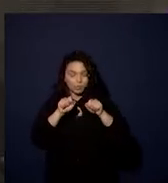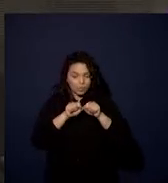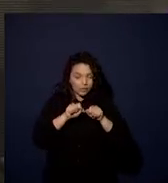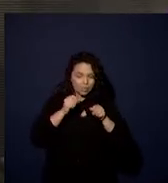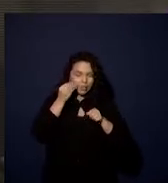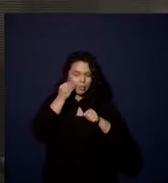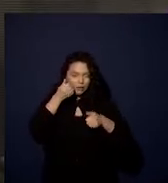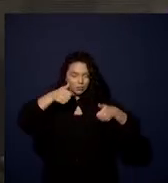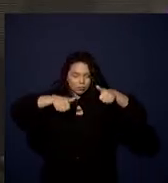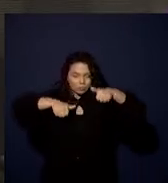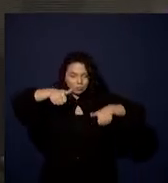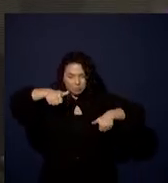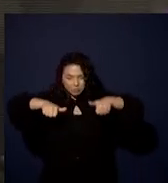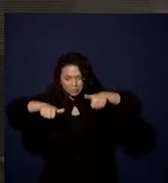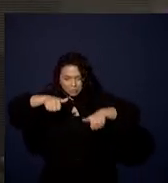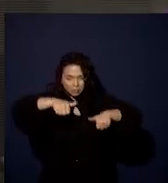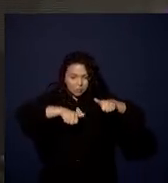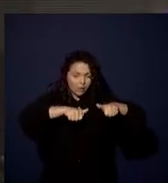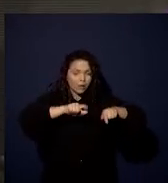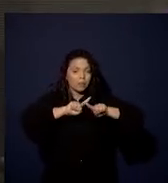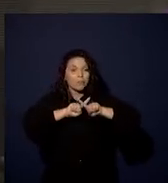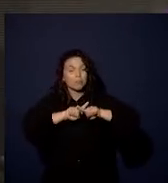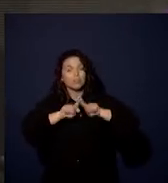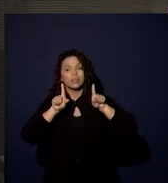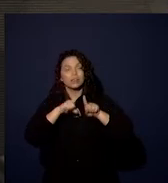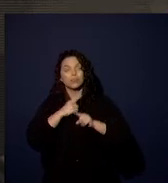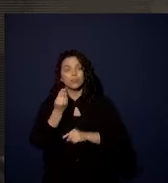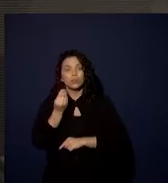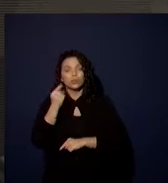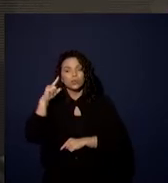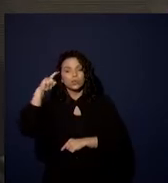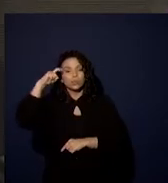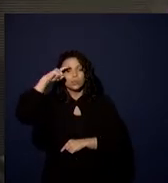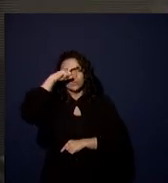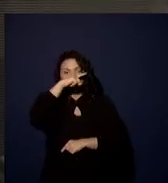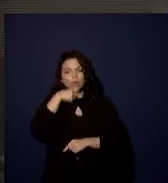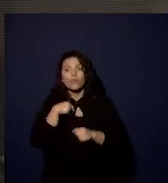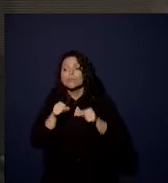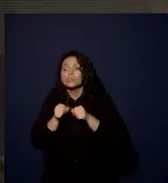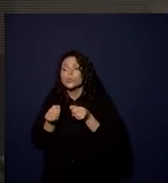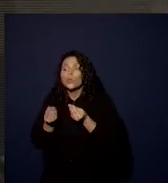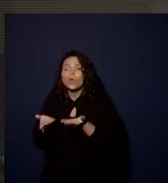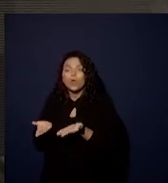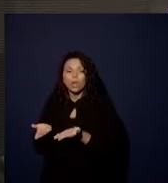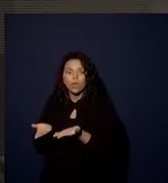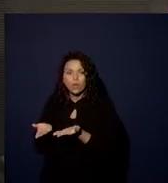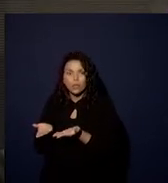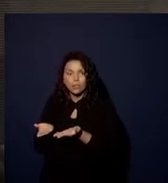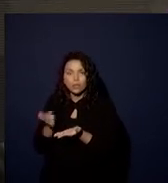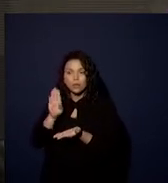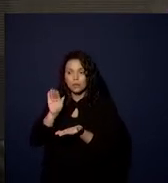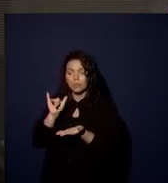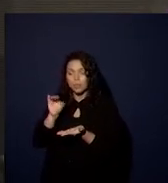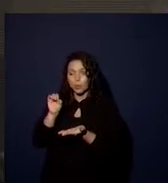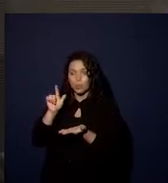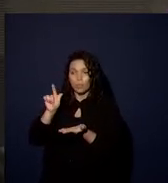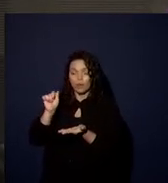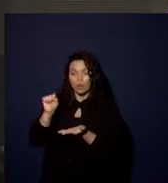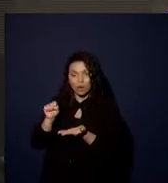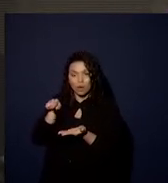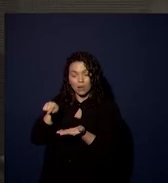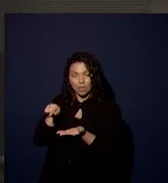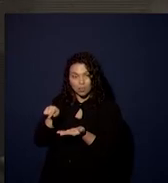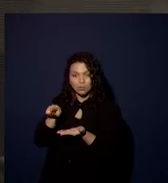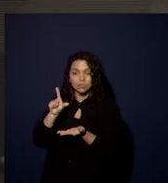desconectada no sistema dificuldade que você não tem o que fazer com esse problema Lembrando que o biogás ele é